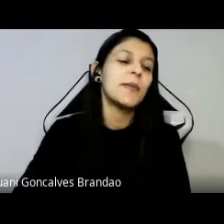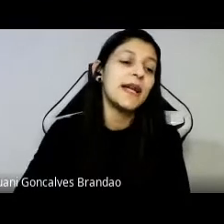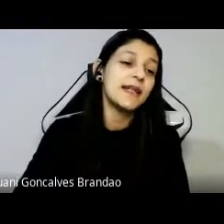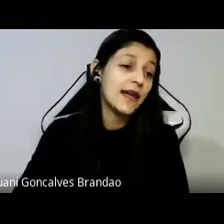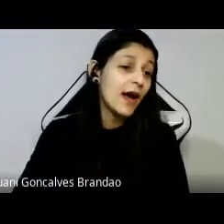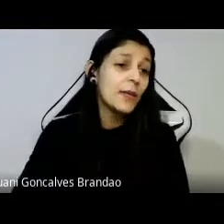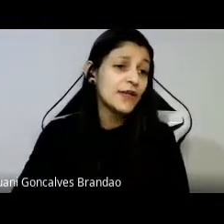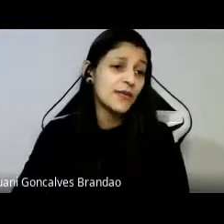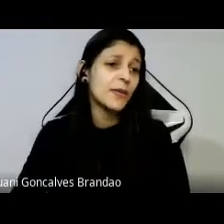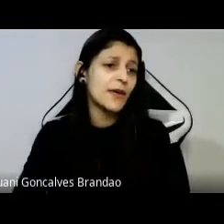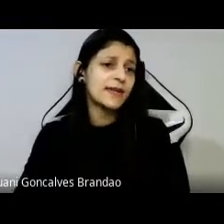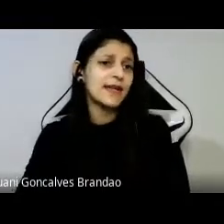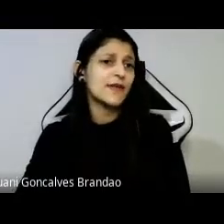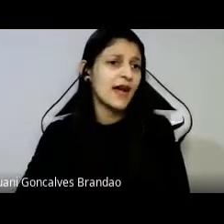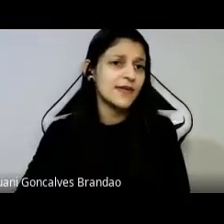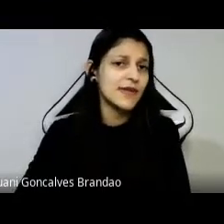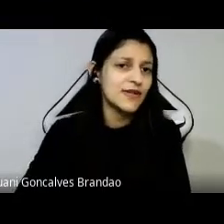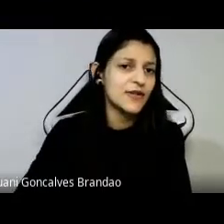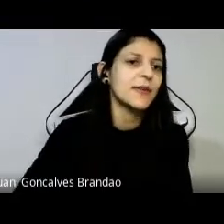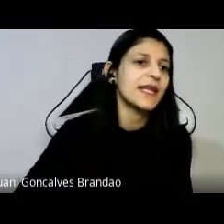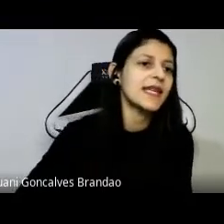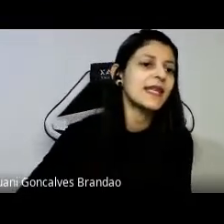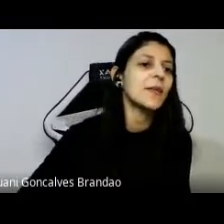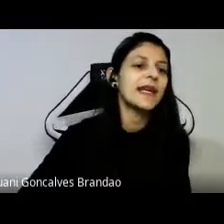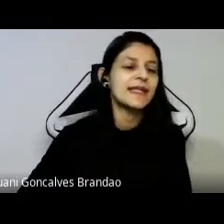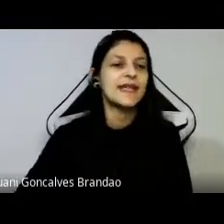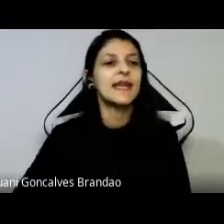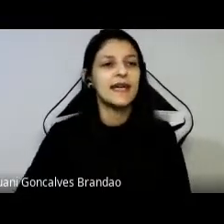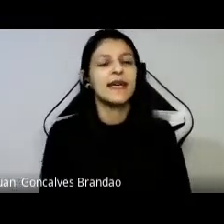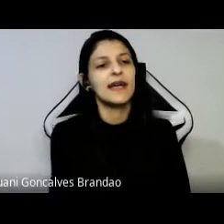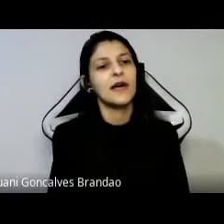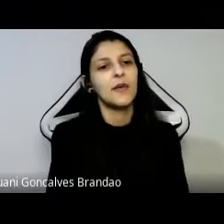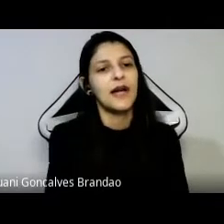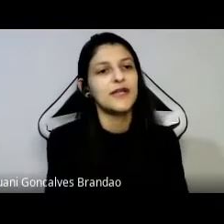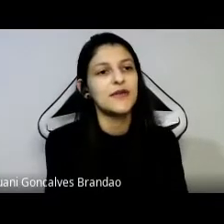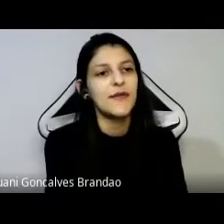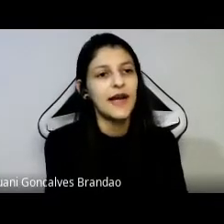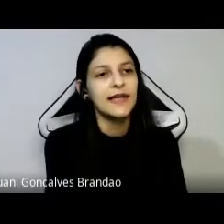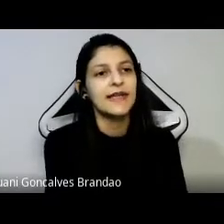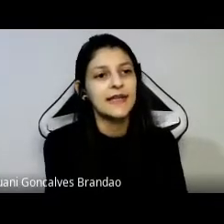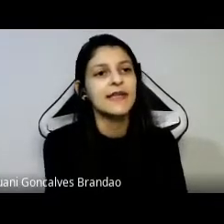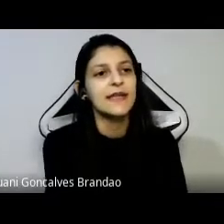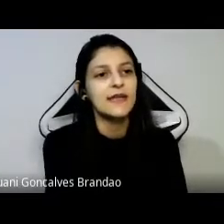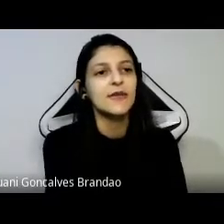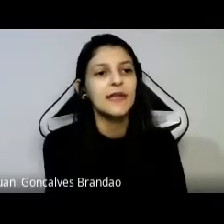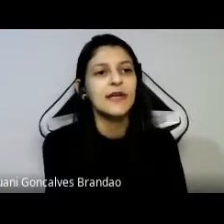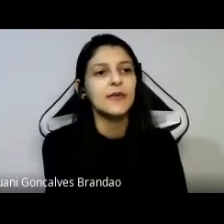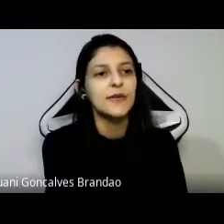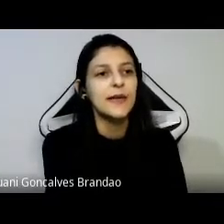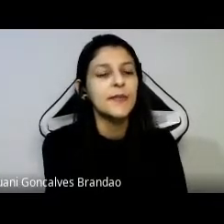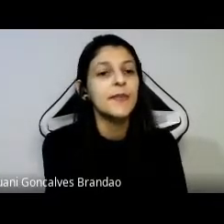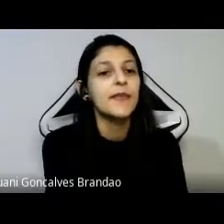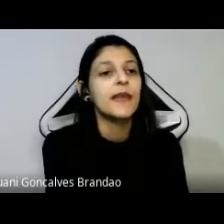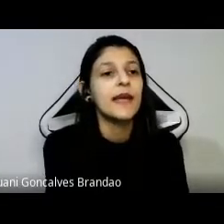e compreender. Realmente não é um processo fácil da gente aprender, não, mas a gente vai